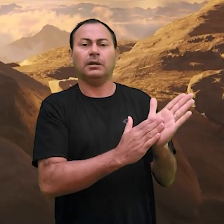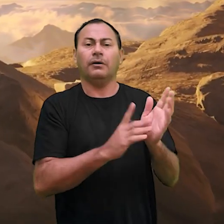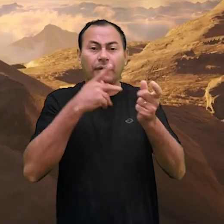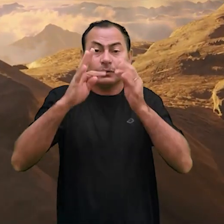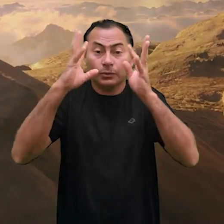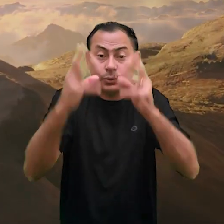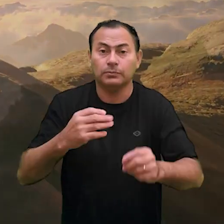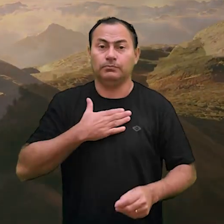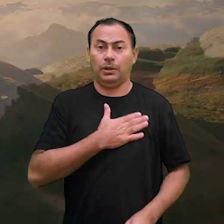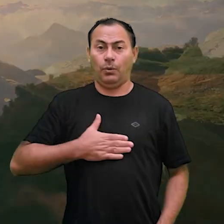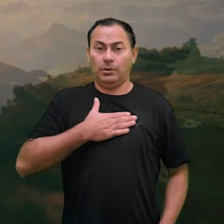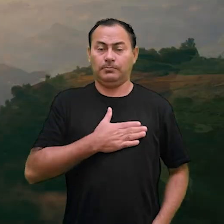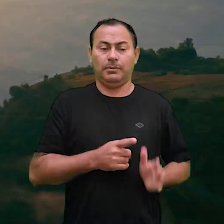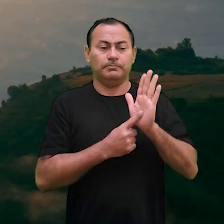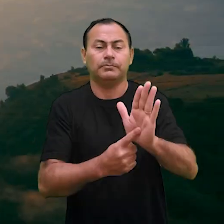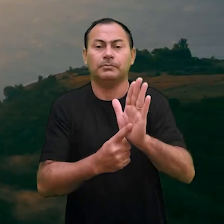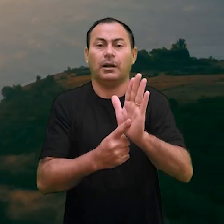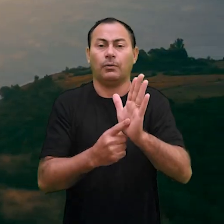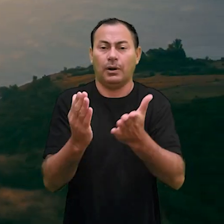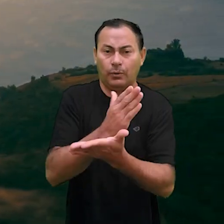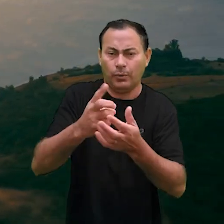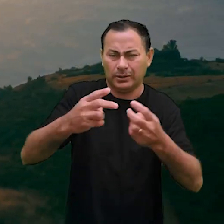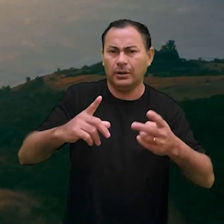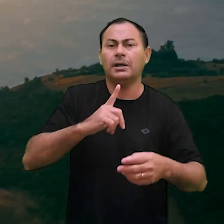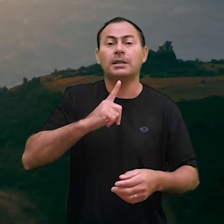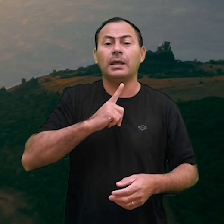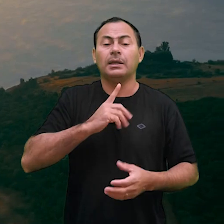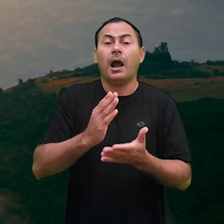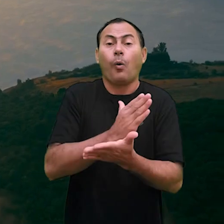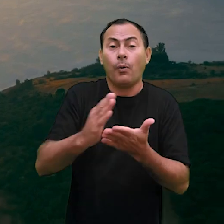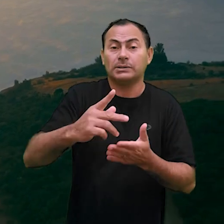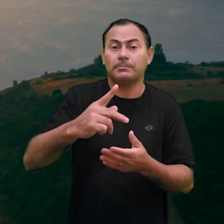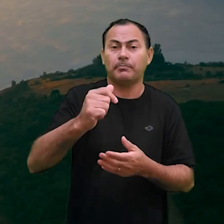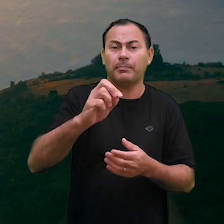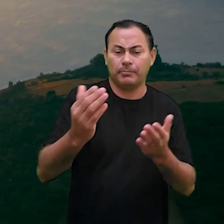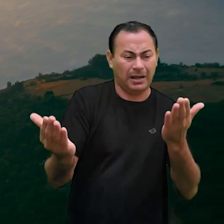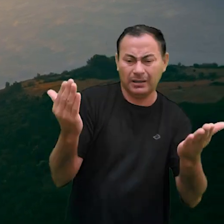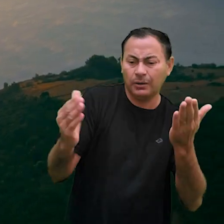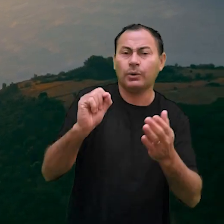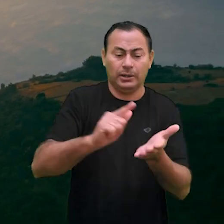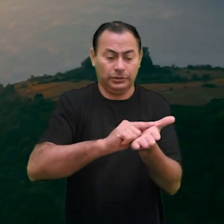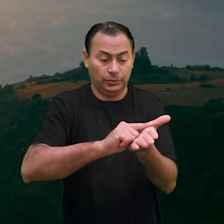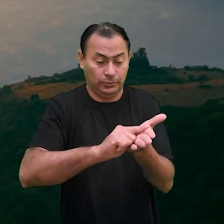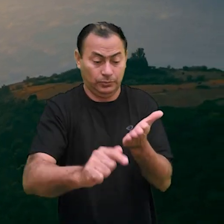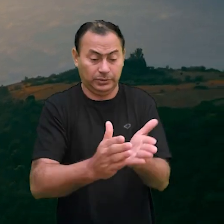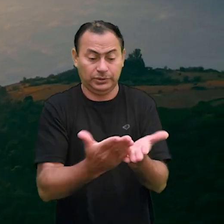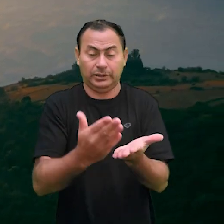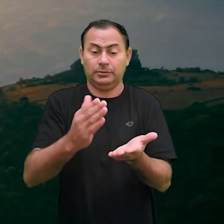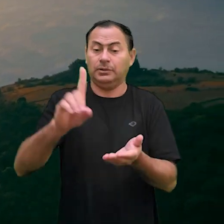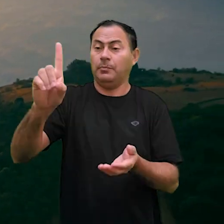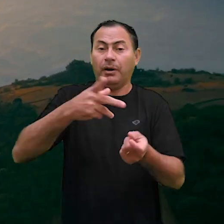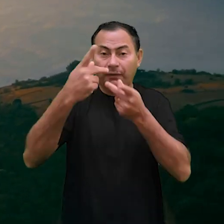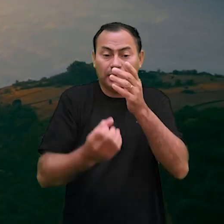isso. Considerando tudo isso, eu gostaria de traçar alguns paralelos. Acho que existem alguns paralelos muito interessantes entre o que